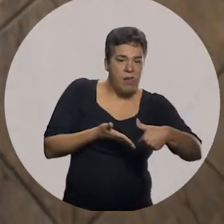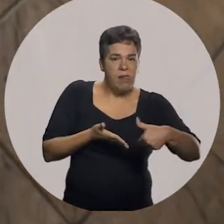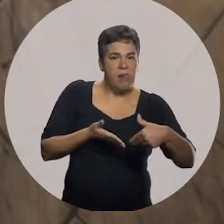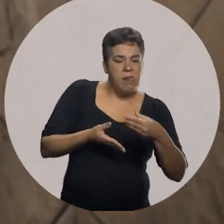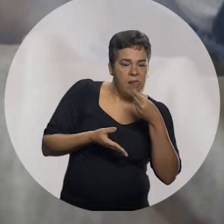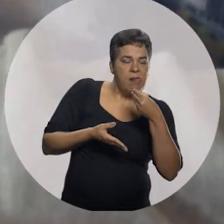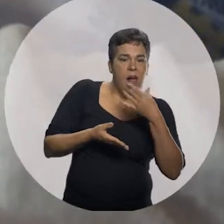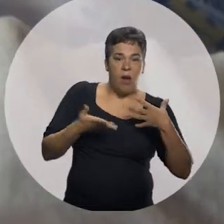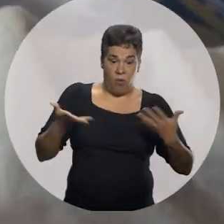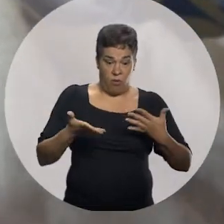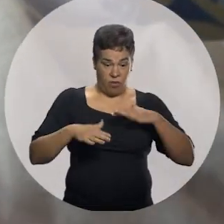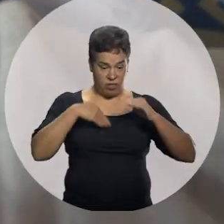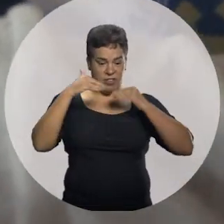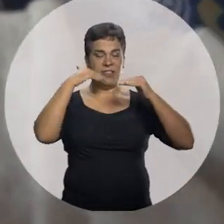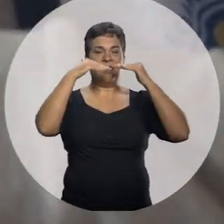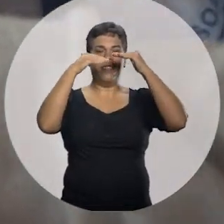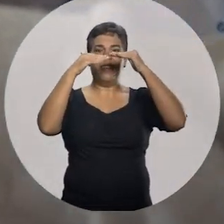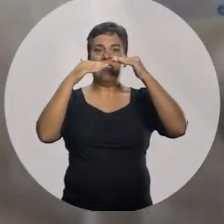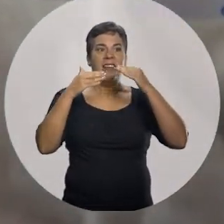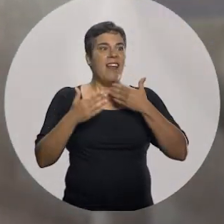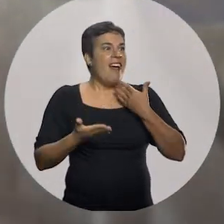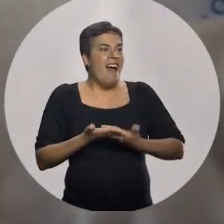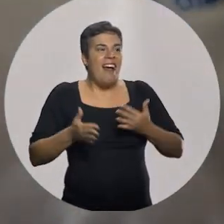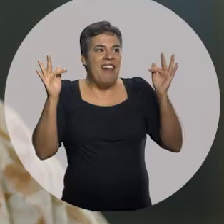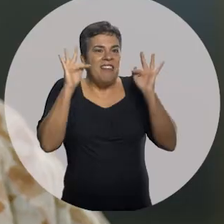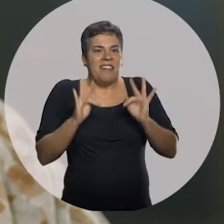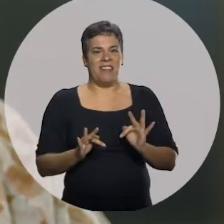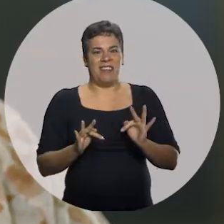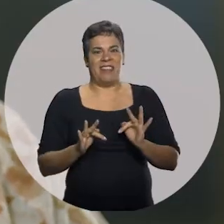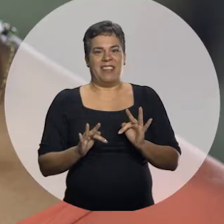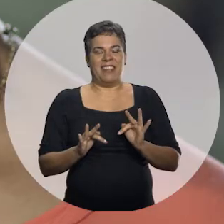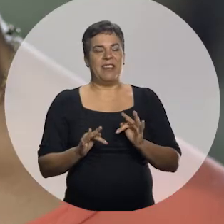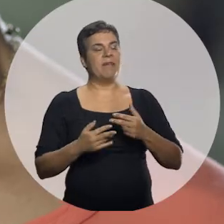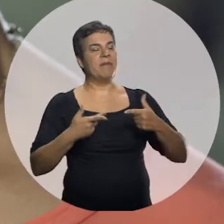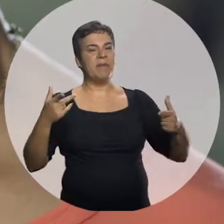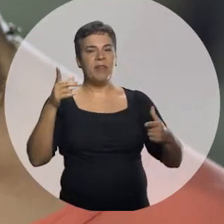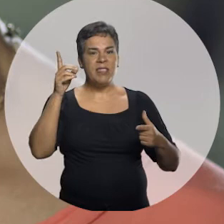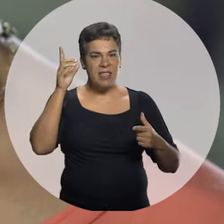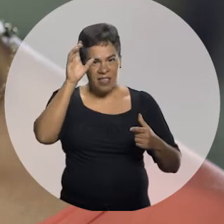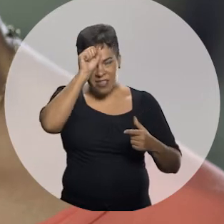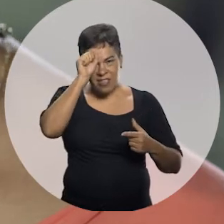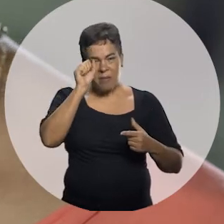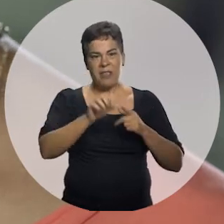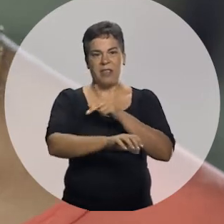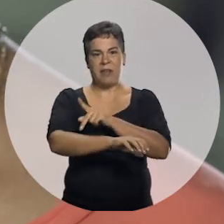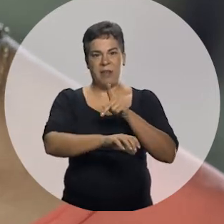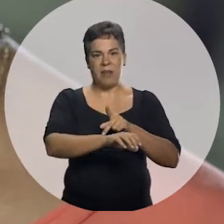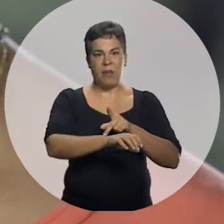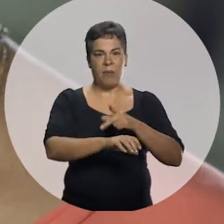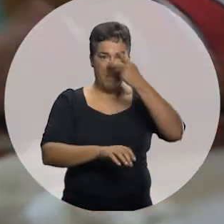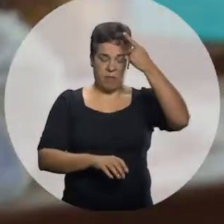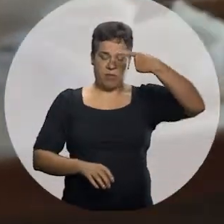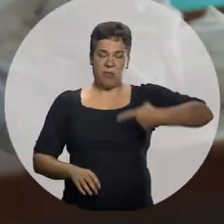Hoje, vê ele, que ele está hoje, na evolução que ele está, eu fico muito feliz. E uma coisa que a gente aprende na pedagogia é que